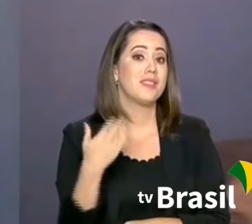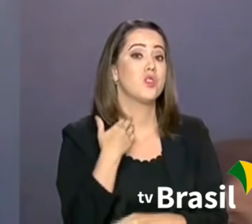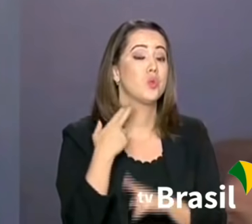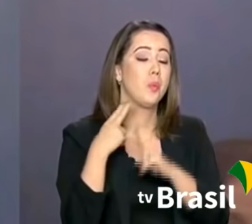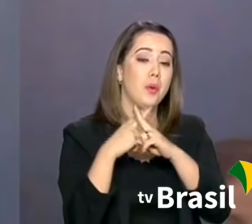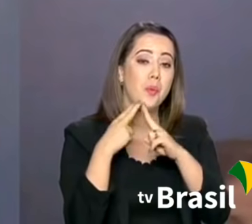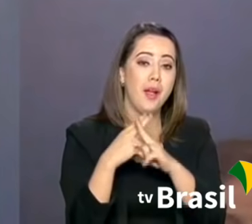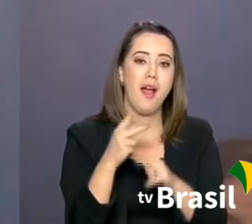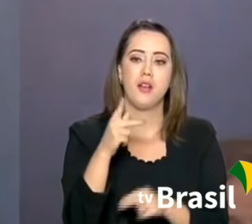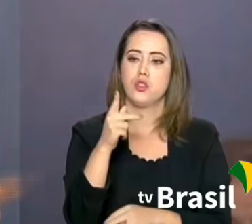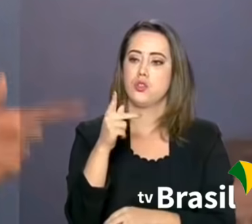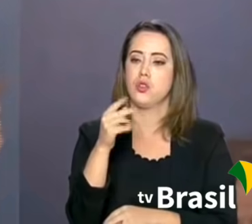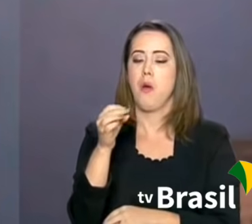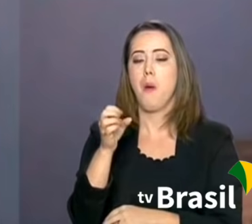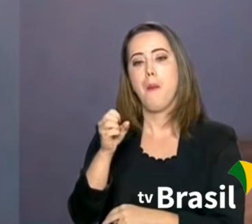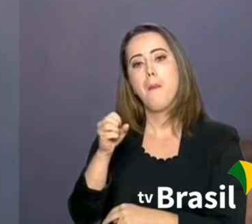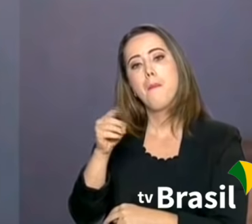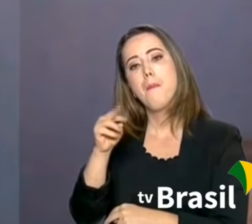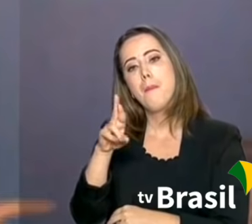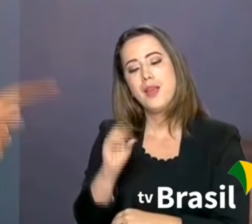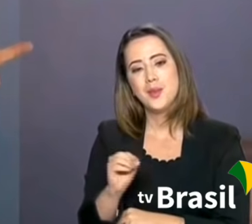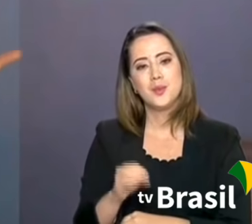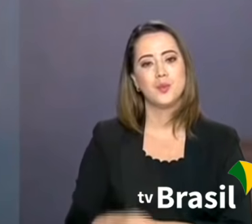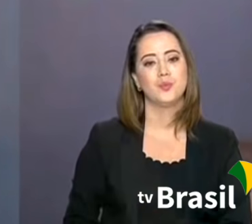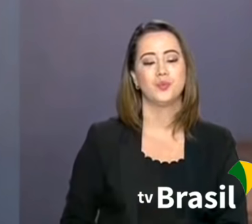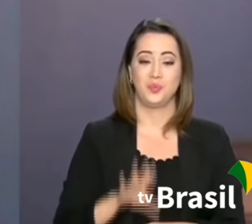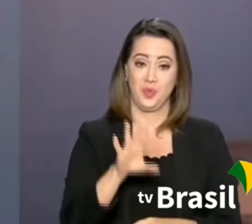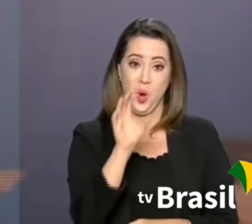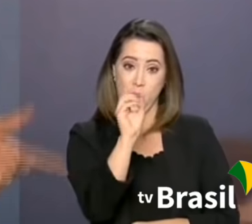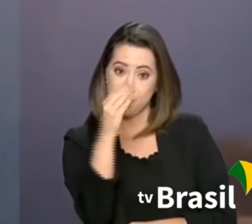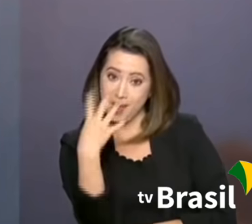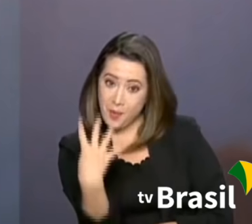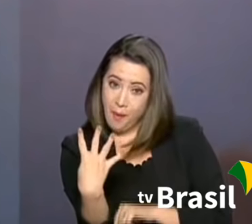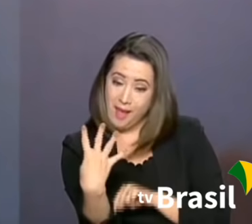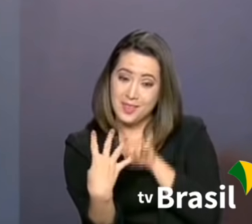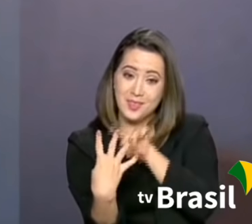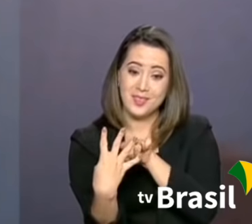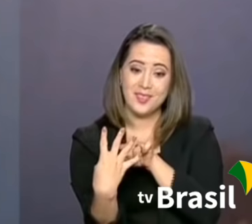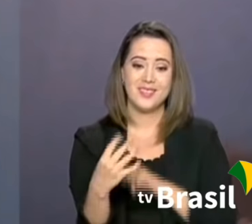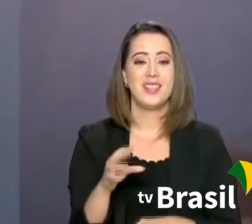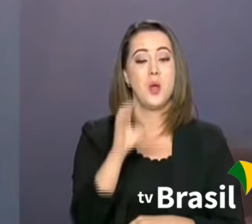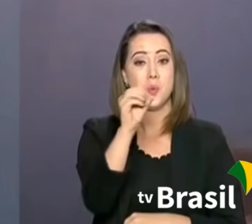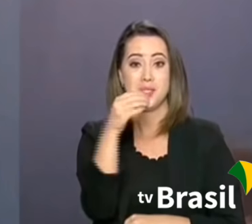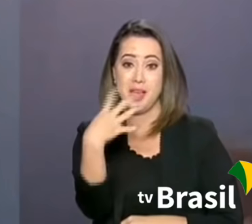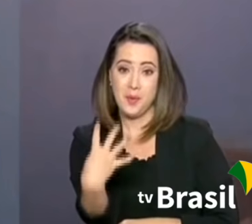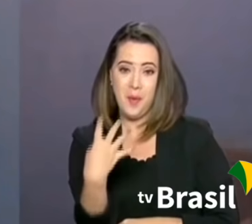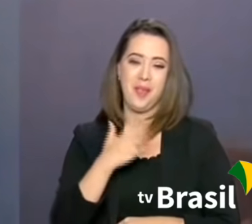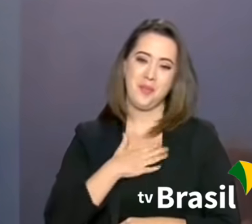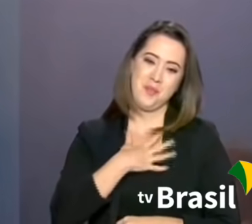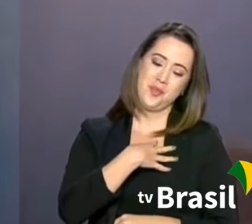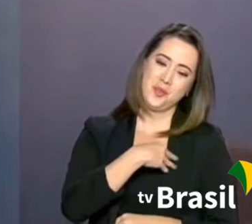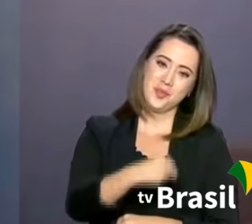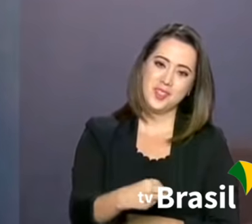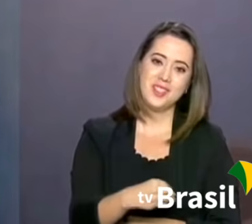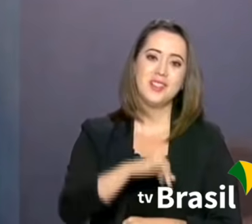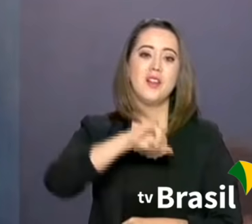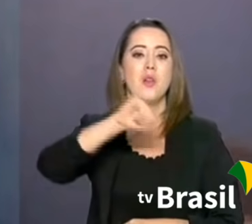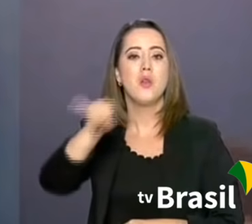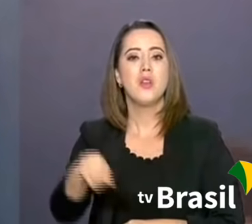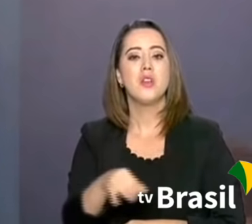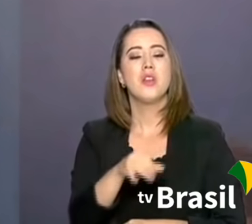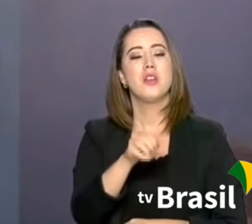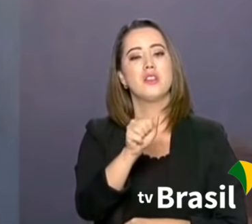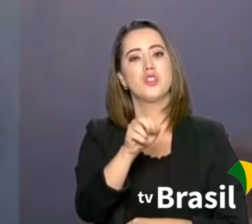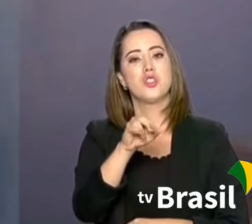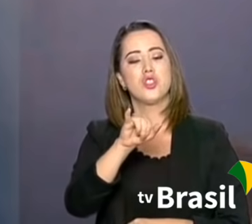Pedro Guimarães, o 04, de pé 12, de pé 12, o 04, meu filho Jair Renan,